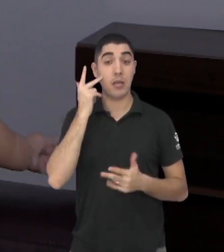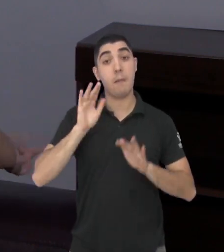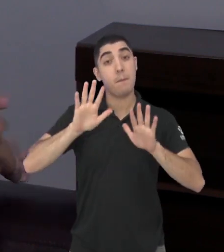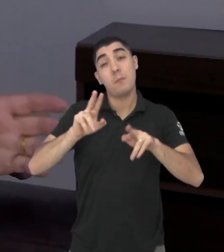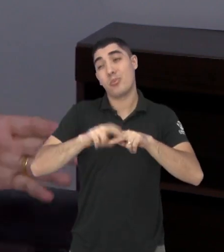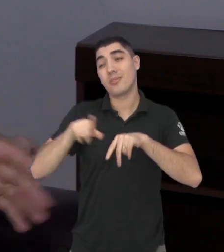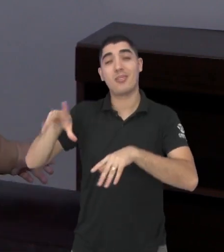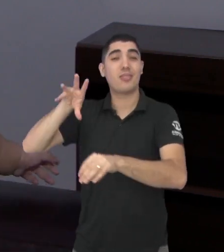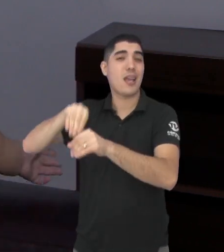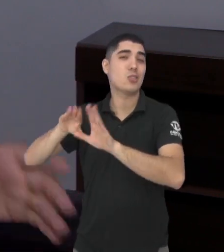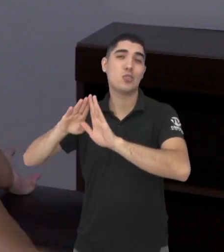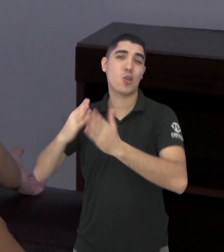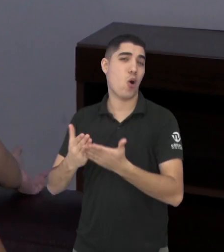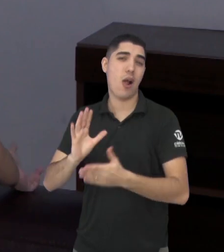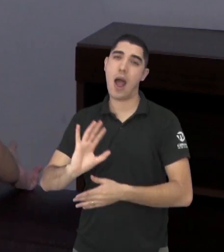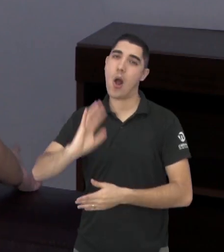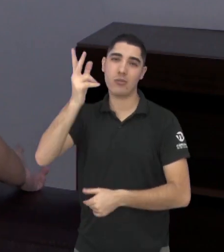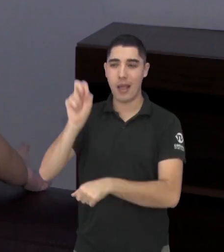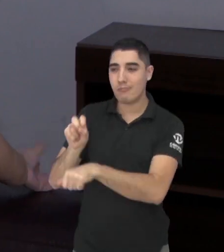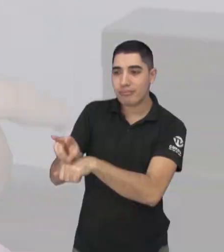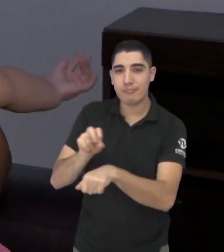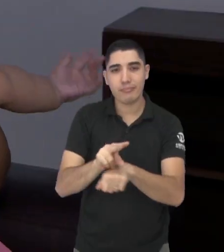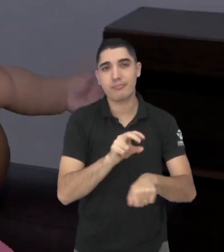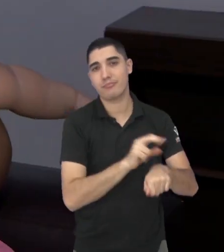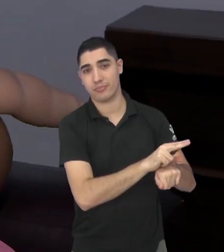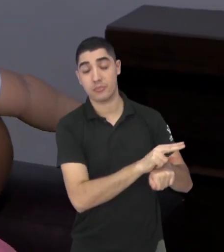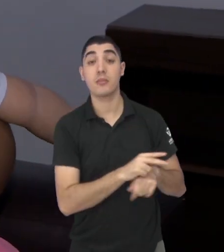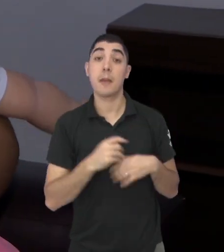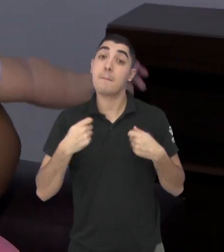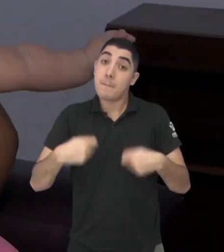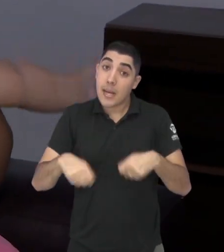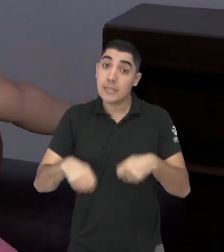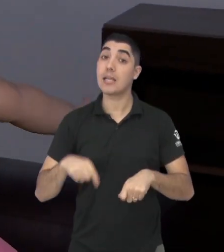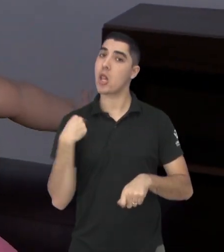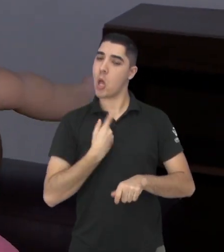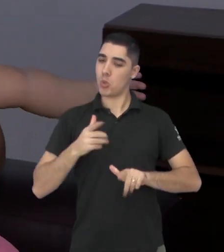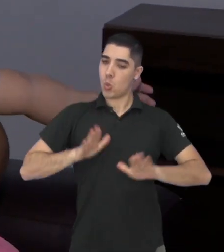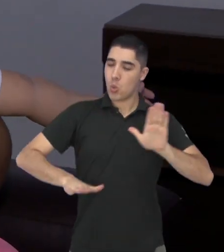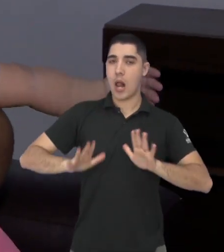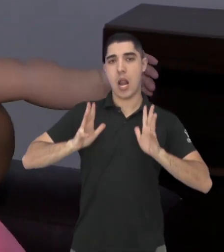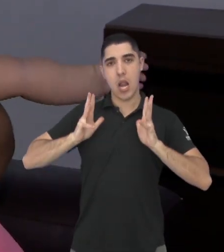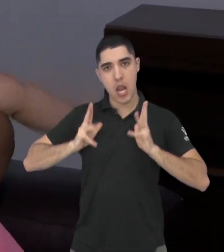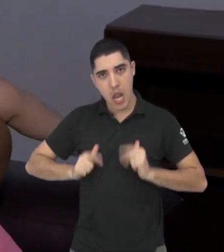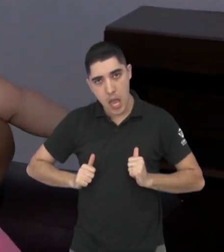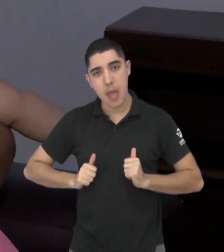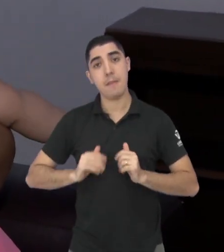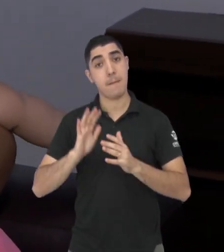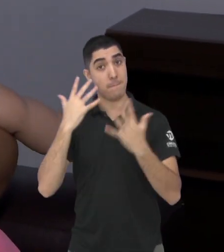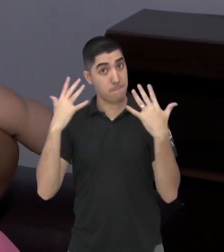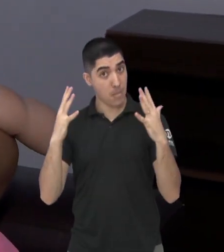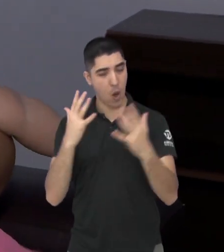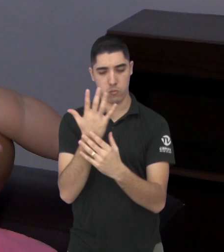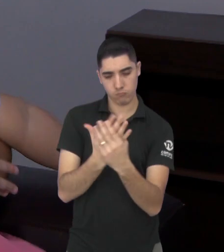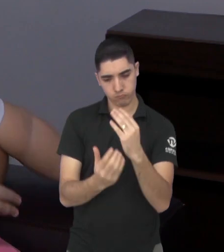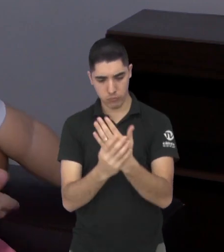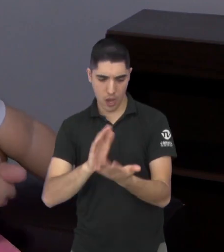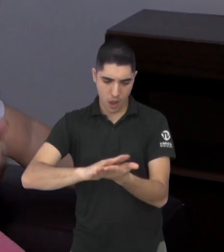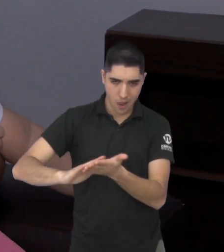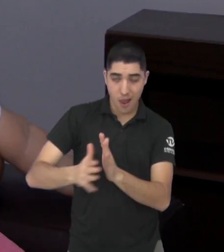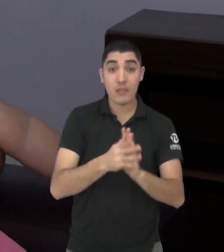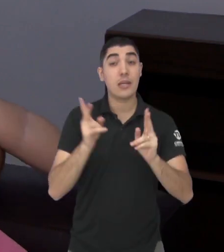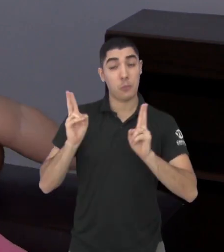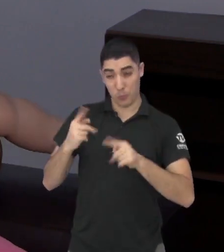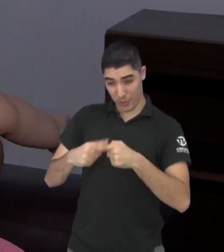da escola, né? Acaba passando de um para o outro. É os cuidados mesmo, né? A higiene, sempre lavar a mão das crianças, porque eles põem muita